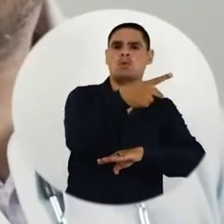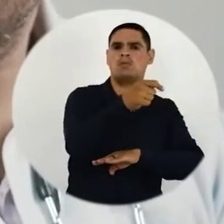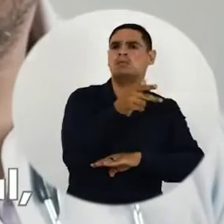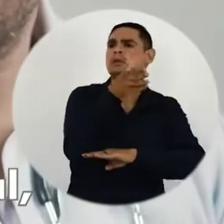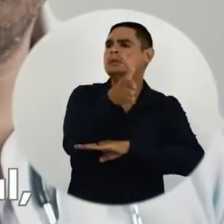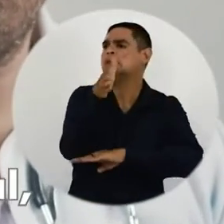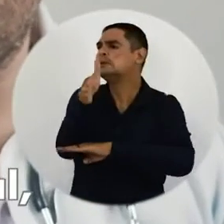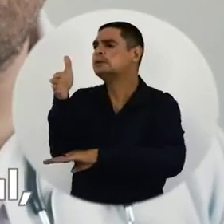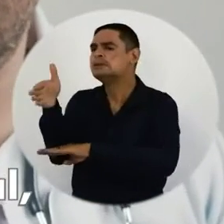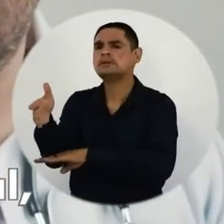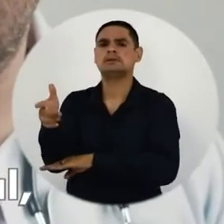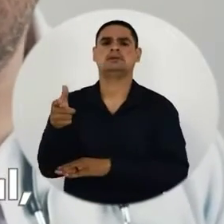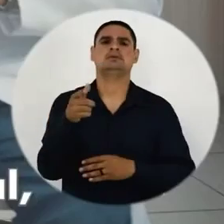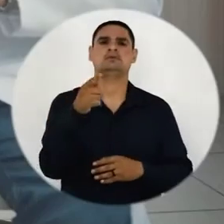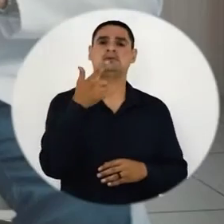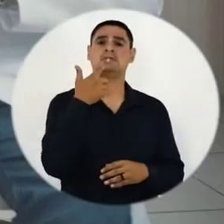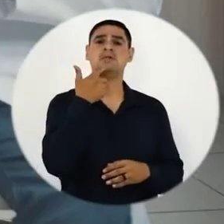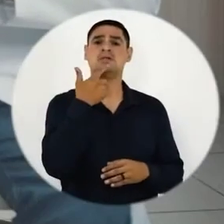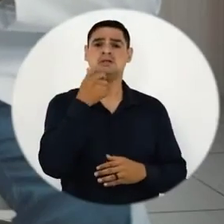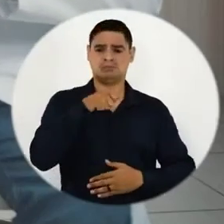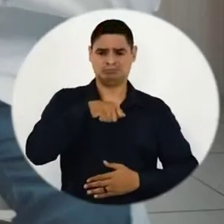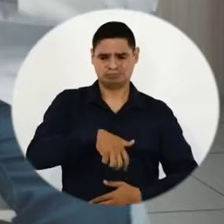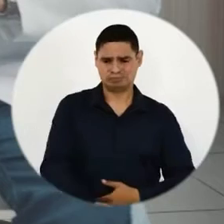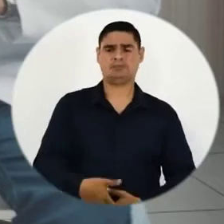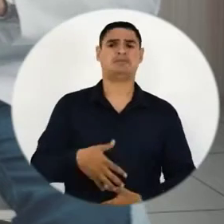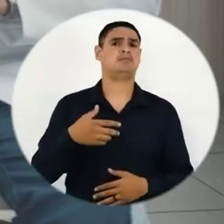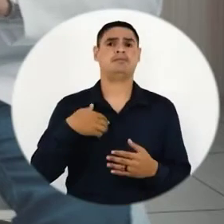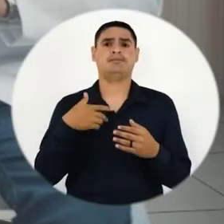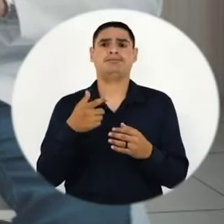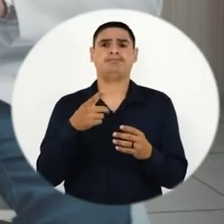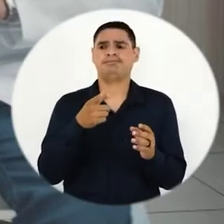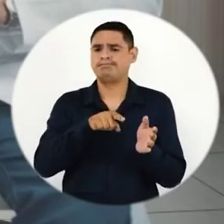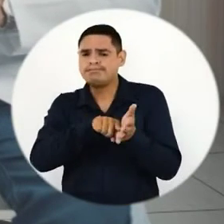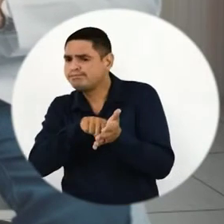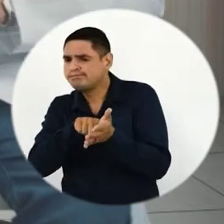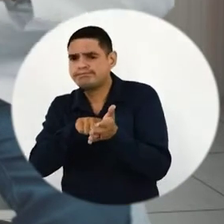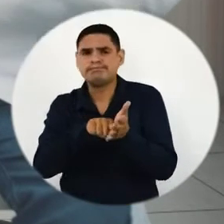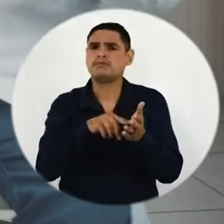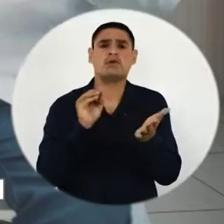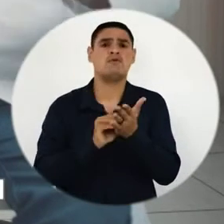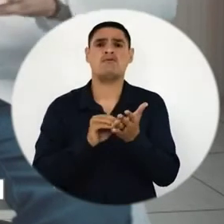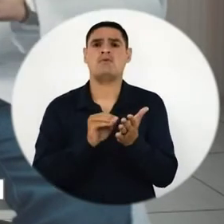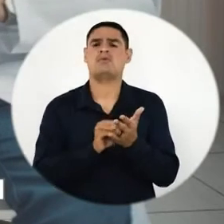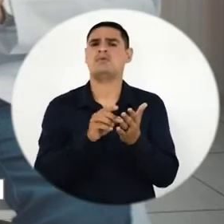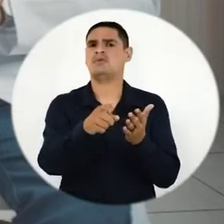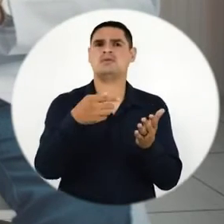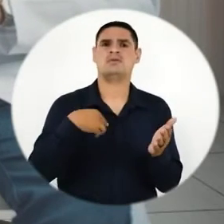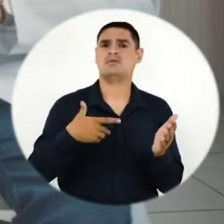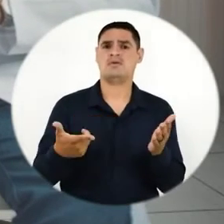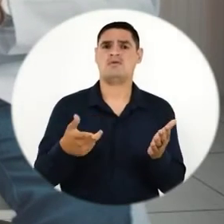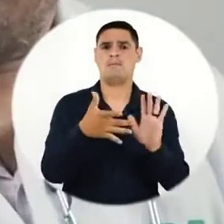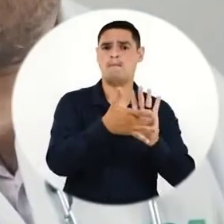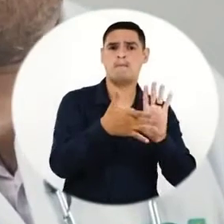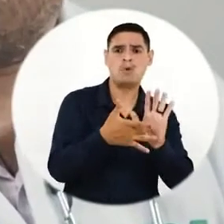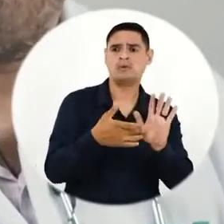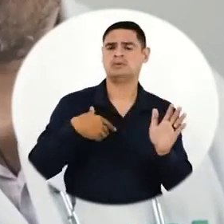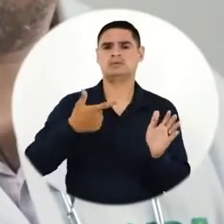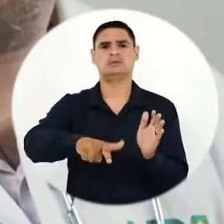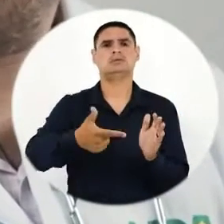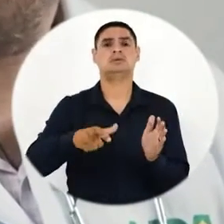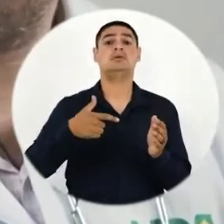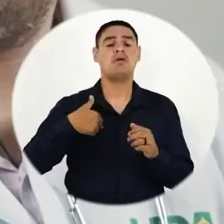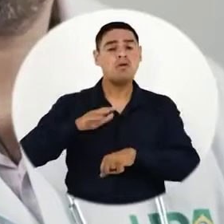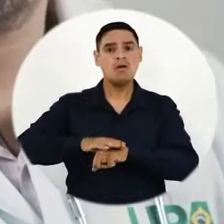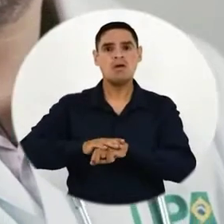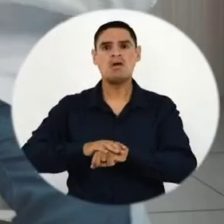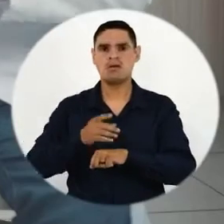Gonzaguinhas, com sangramento transvaginal. E ela não conseguia investigar, porque não conseguia consulta no posto, não conseguia consulta com especialista. Ela, por sua